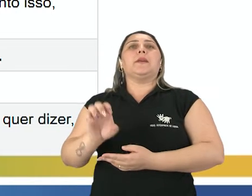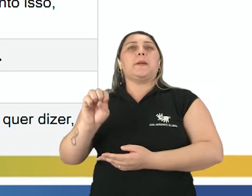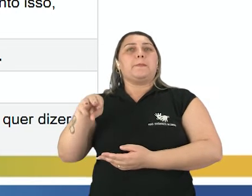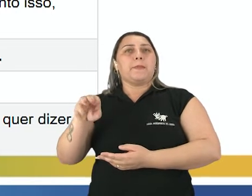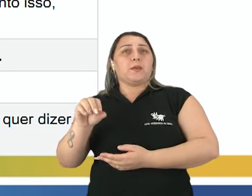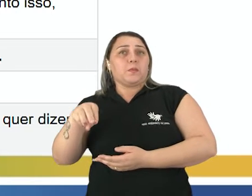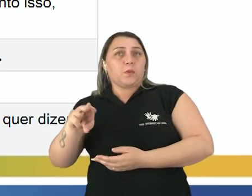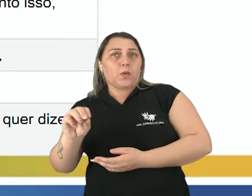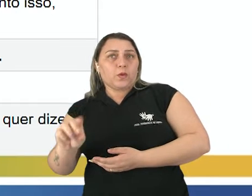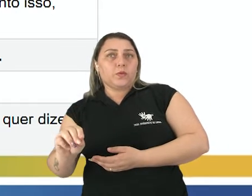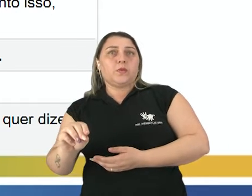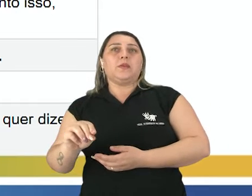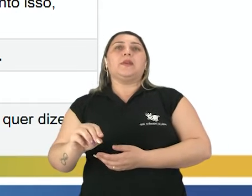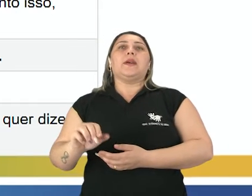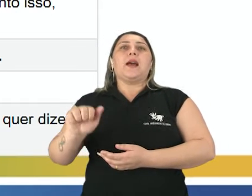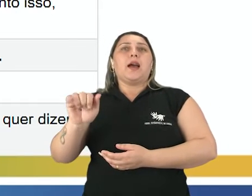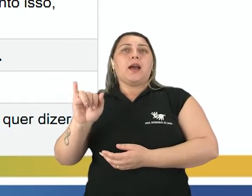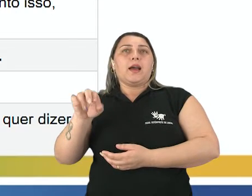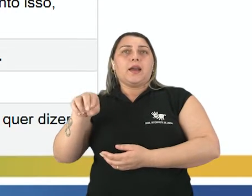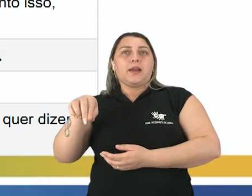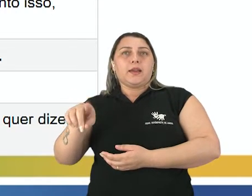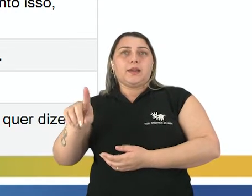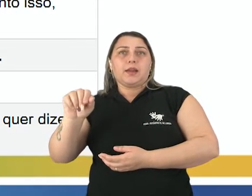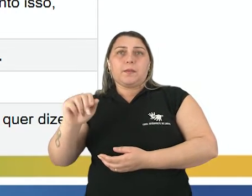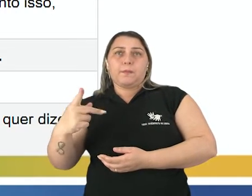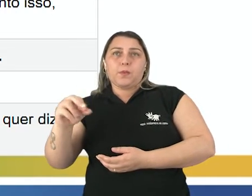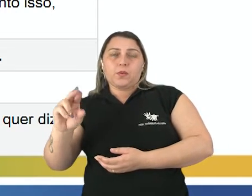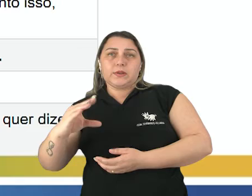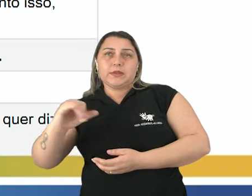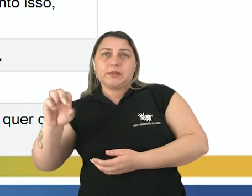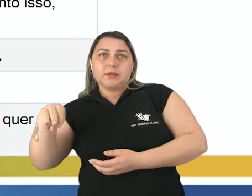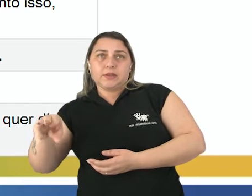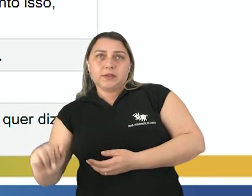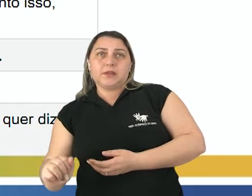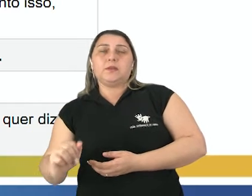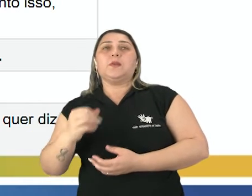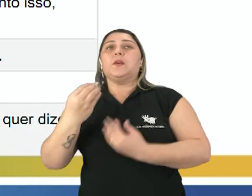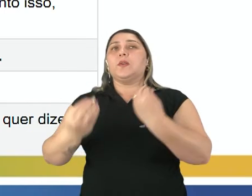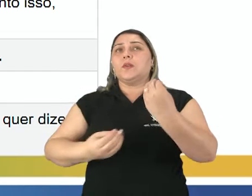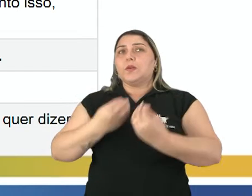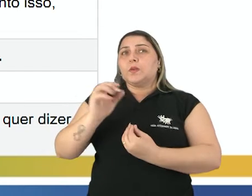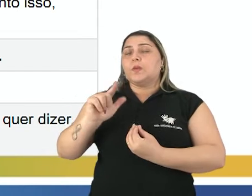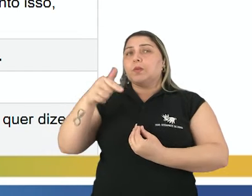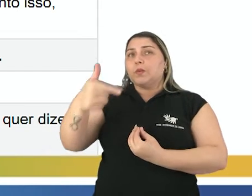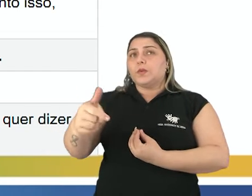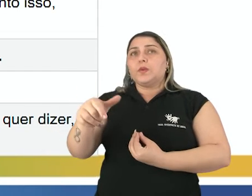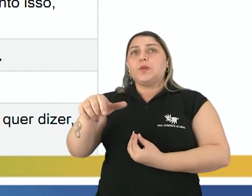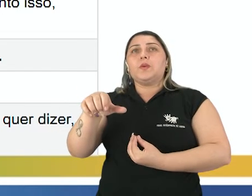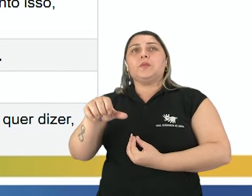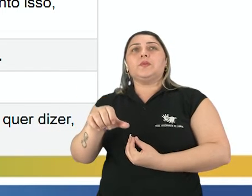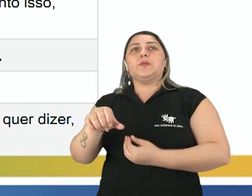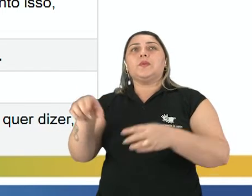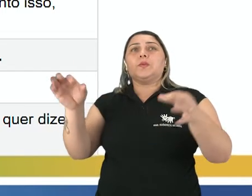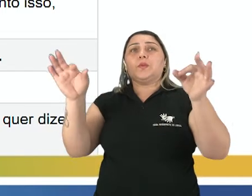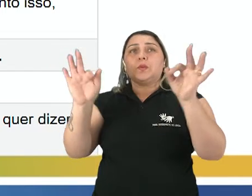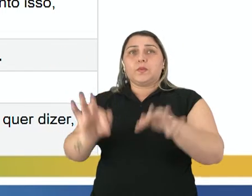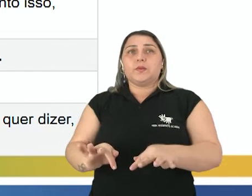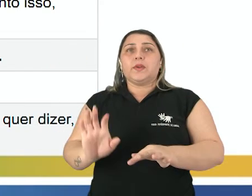modo, acresce que, ainda por cima, bem como, outro sim, conclusão,